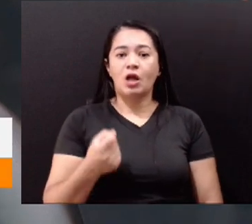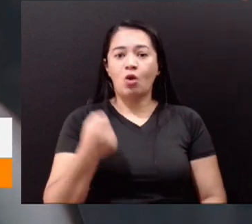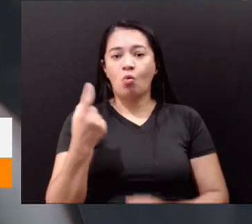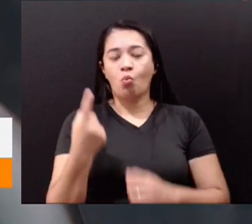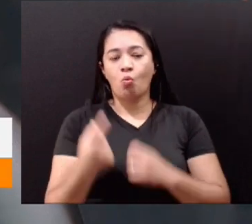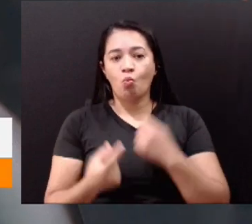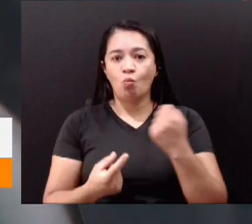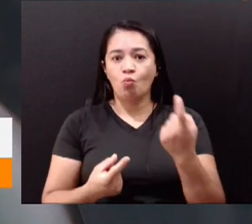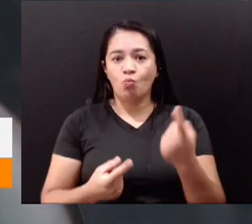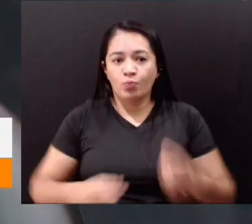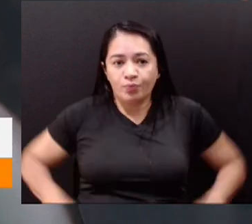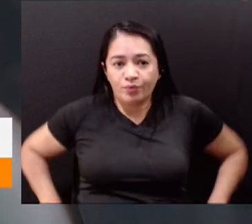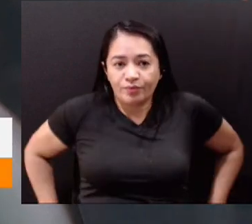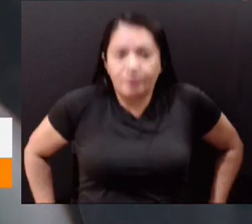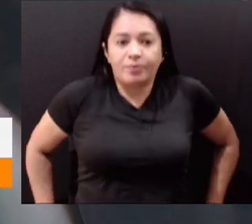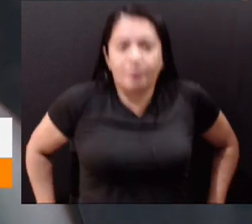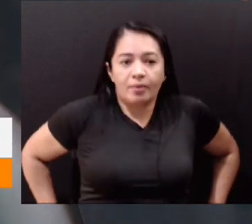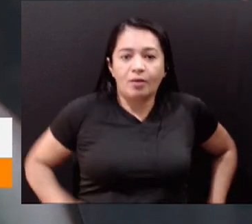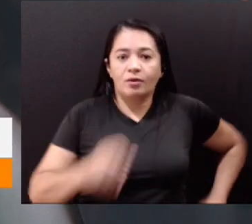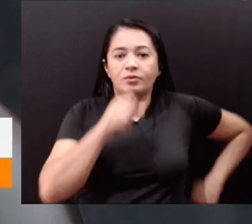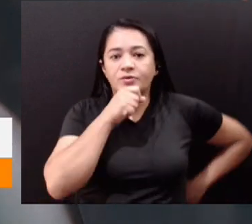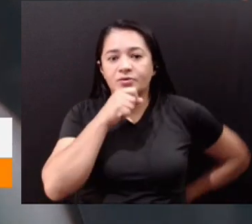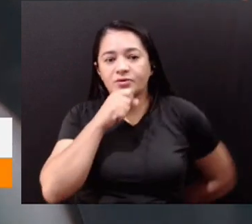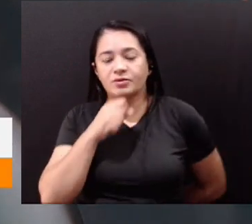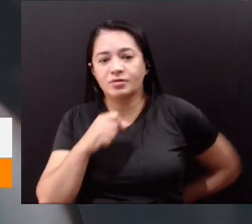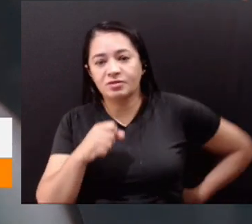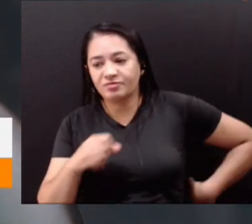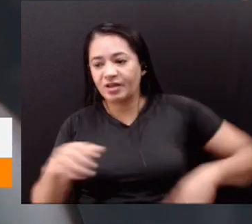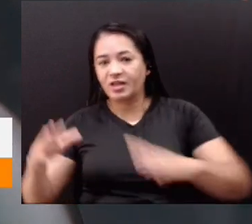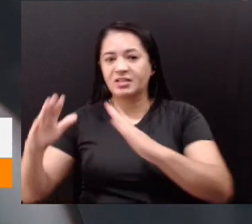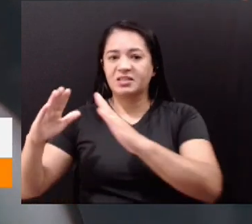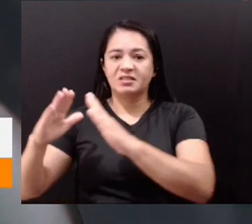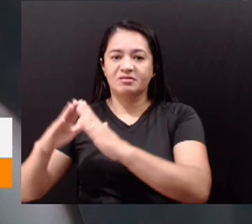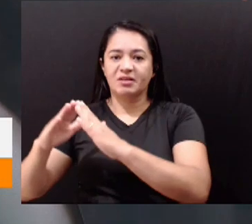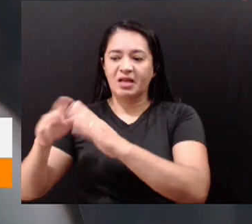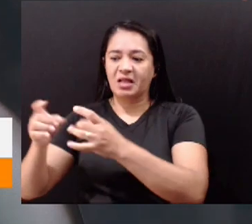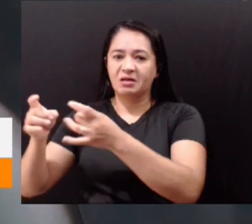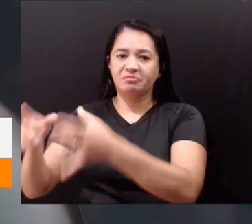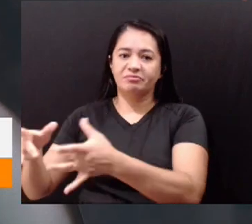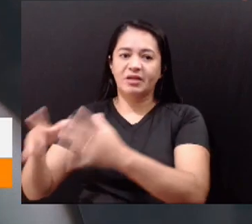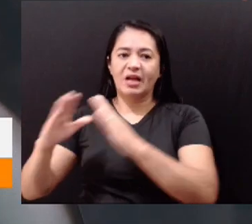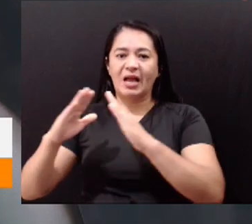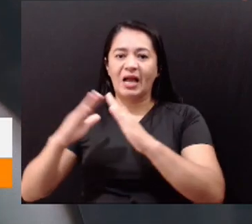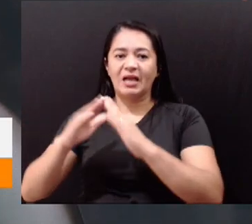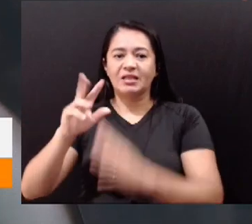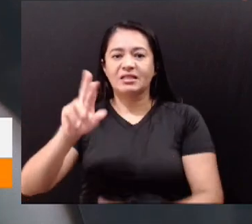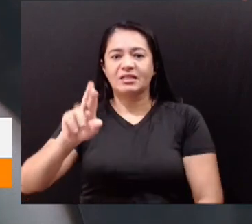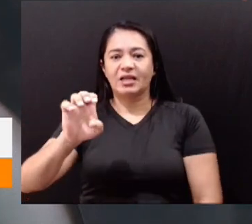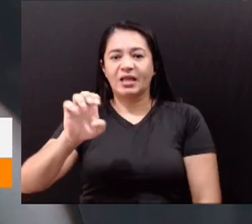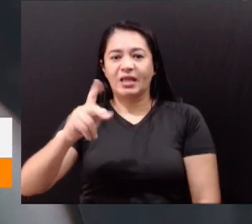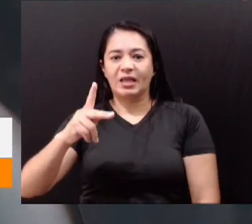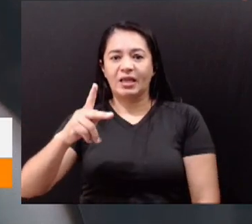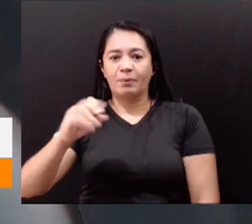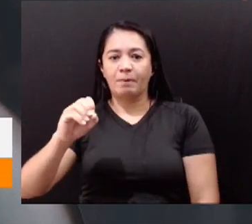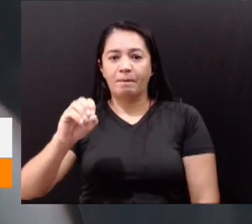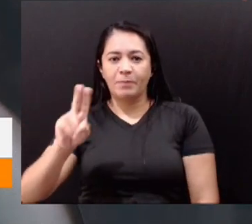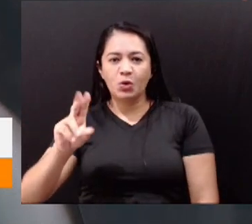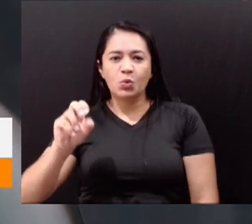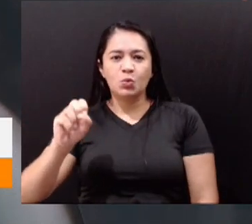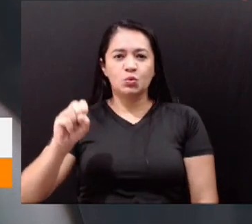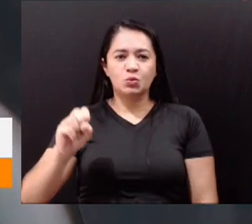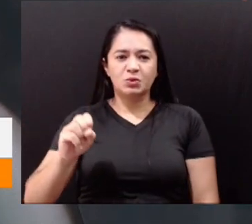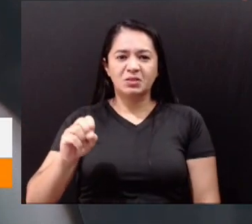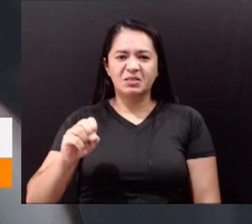são depositados em casas de repouso, que essa palavra repouso também me dá um certo